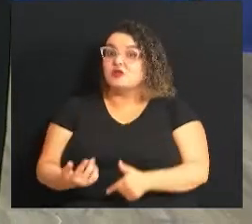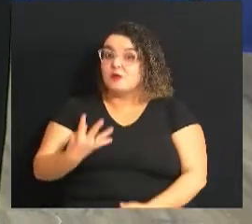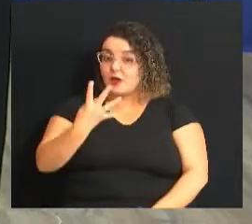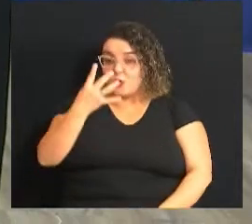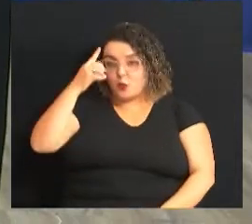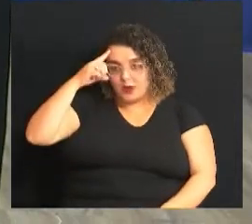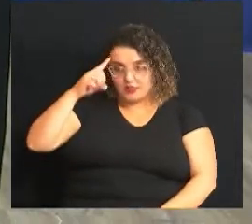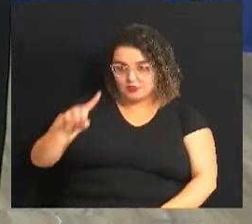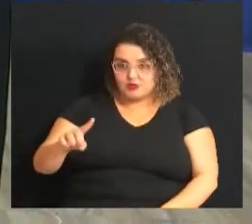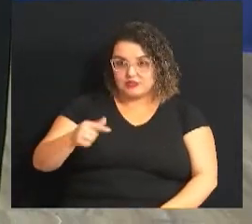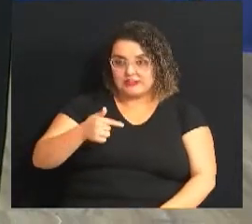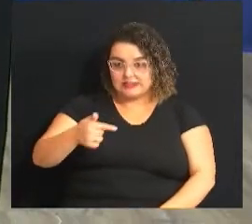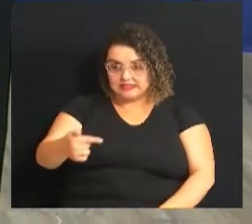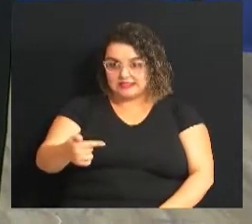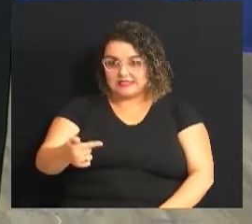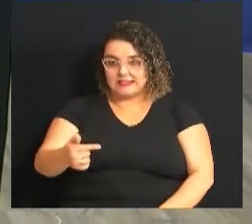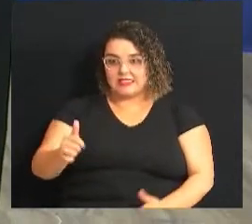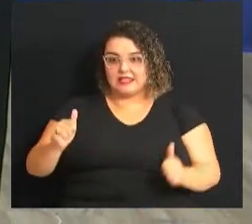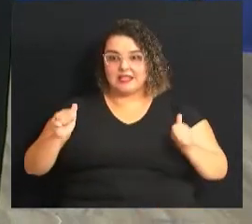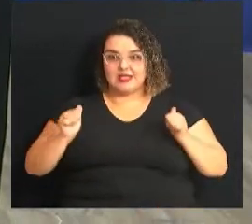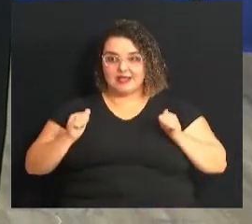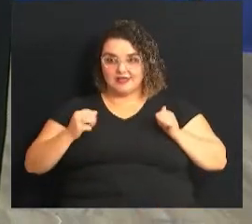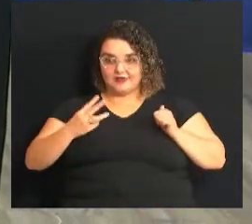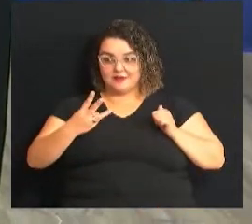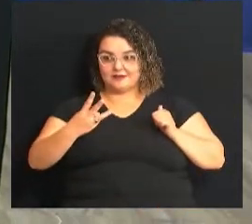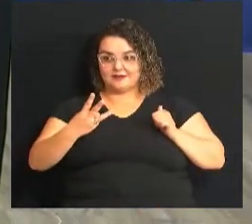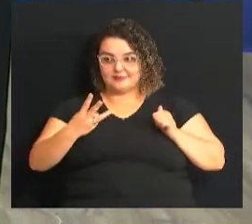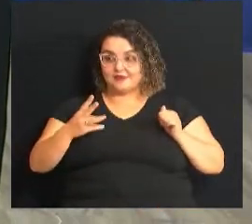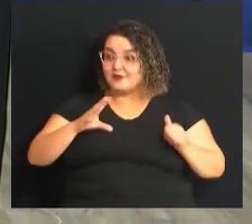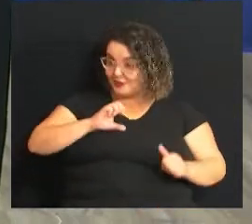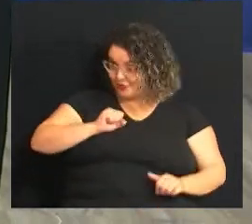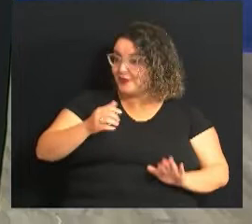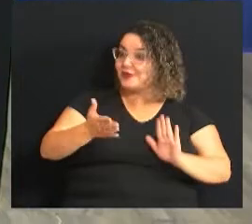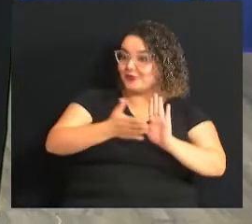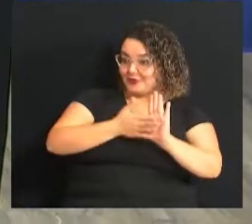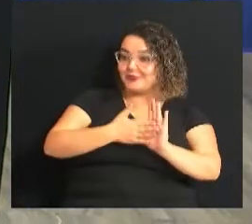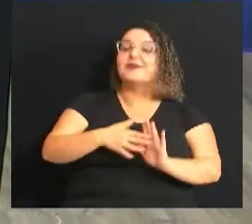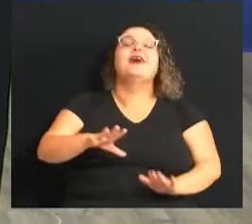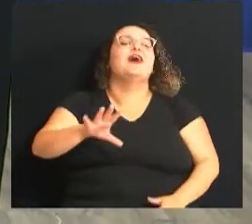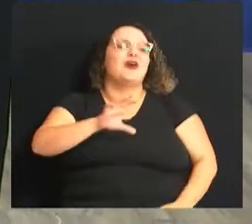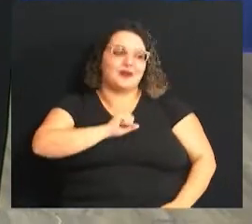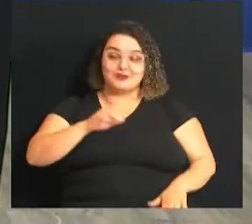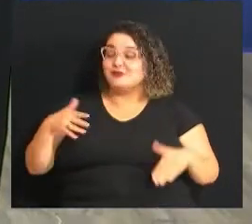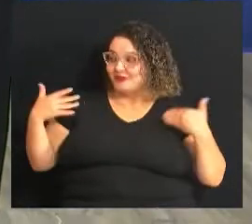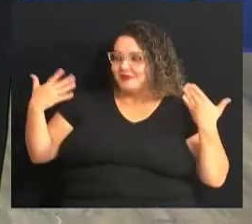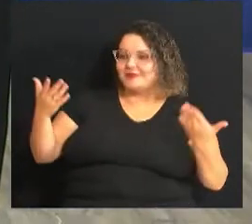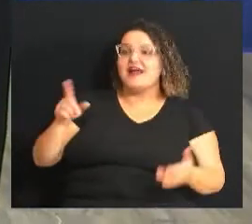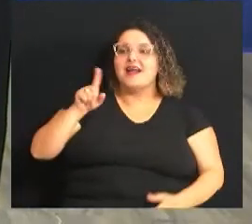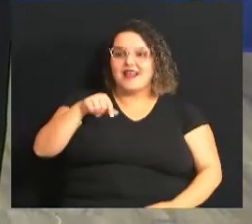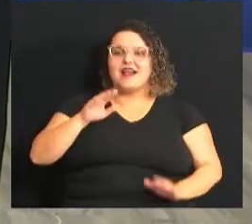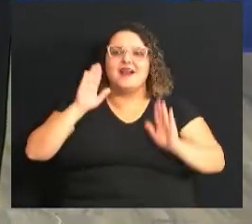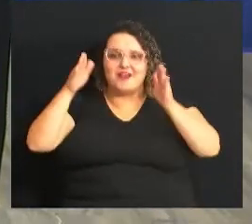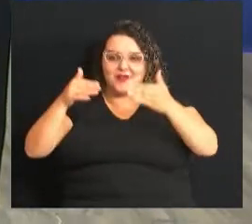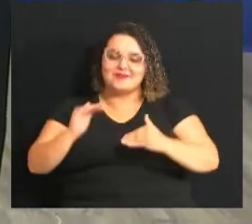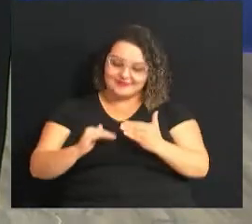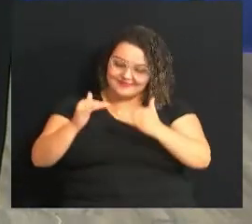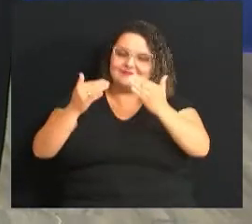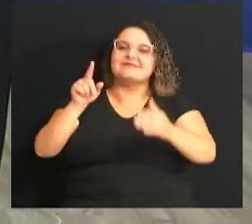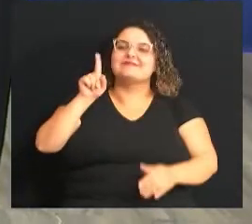na semana e folgar 3. Gosta dessa proposta? Te anima? Gosto, porque ela é focada na produtividade,